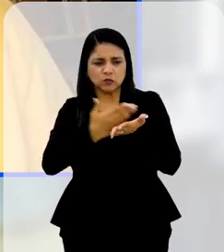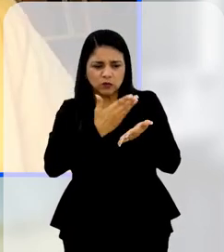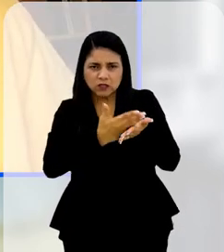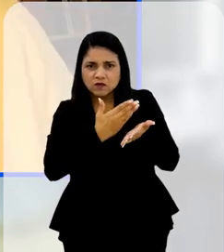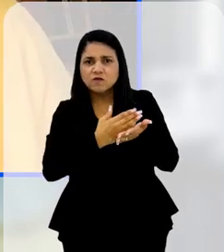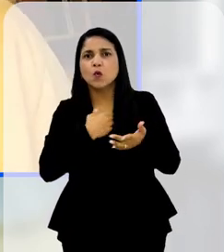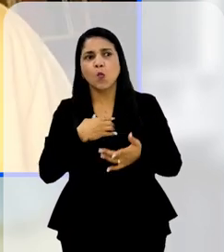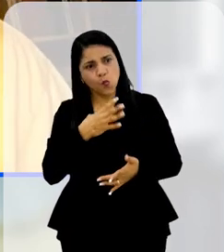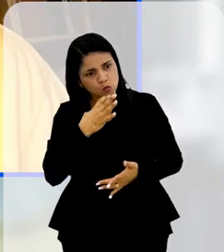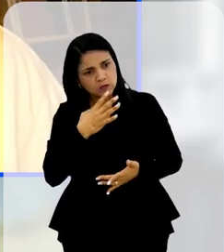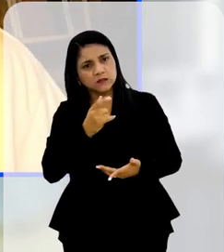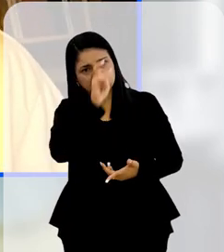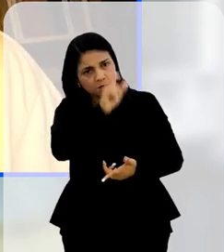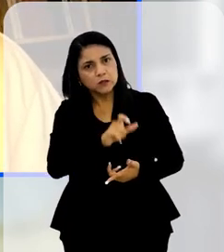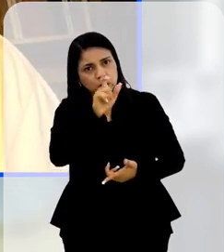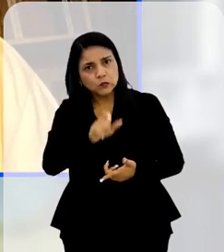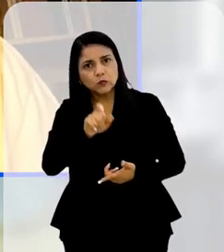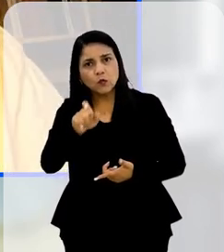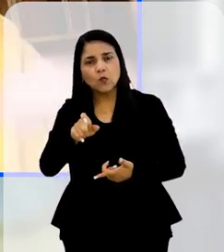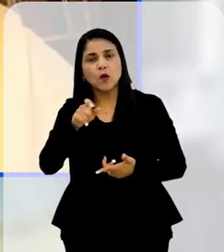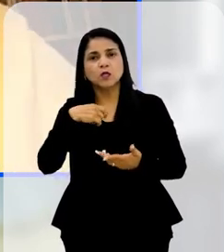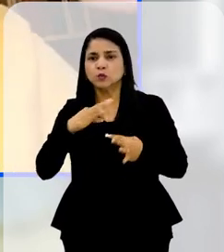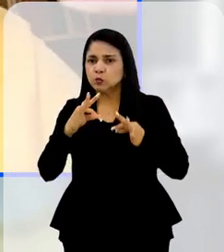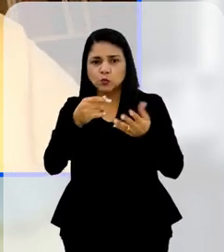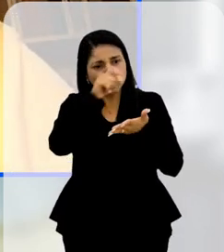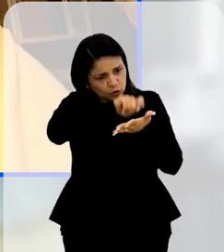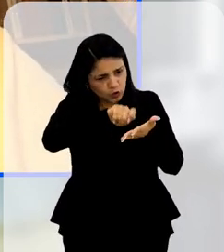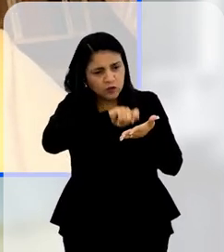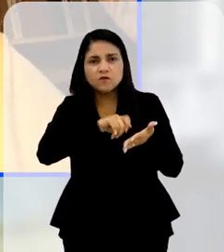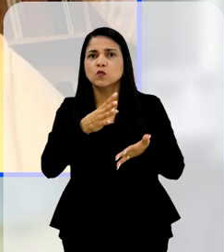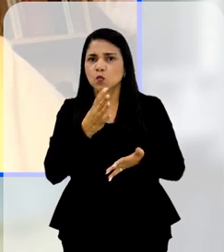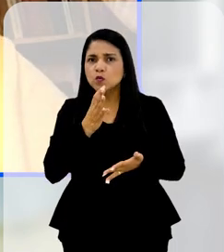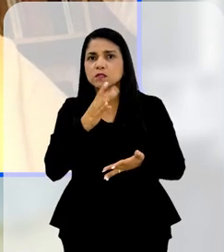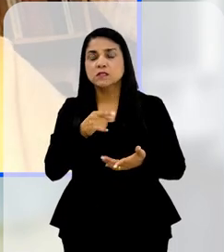praticamente tudo daquilo que eu escrevi. Mas eu não tinha